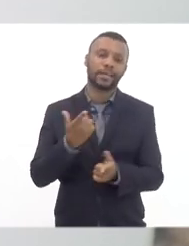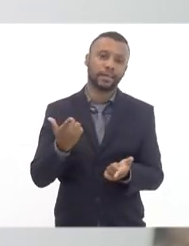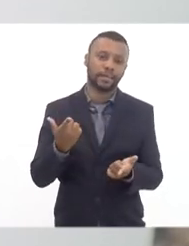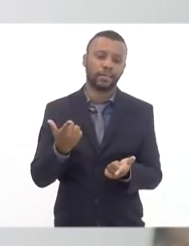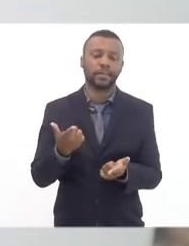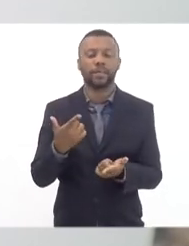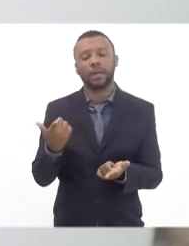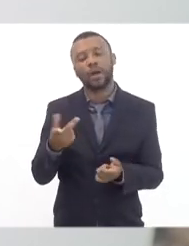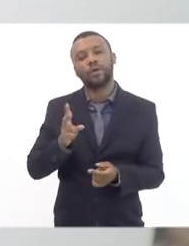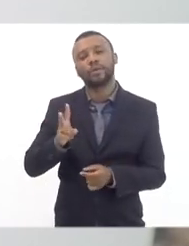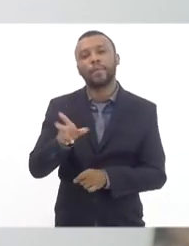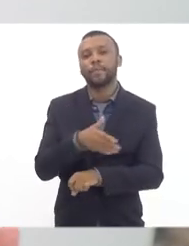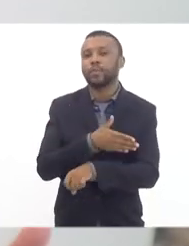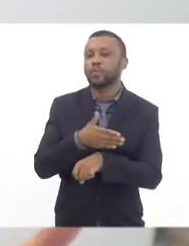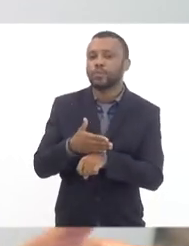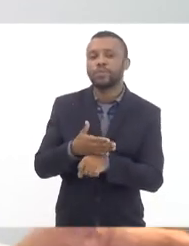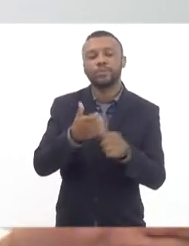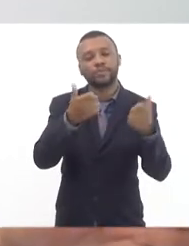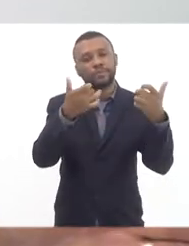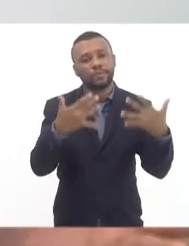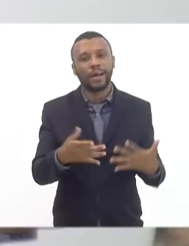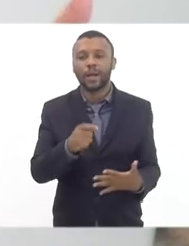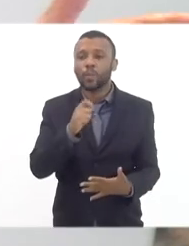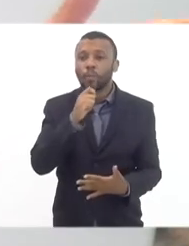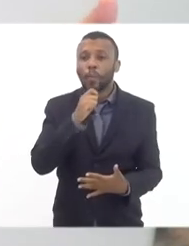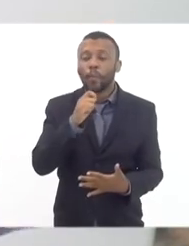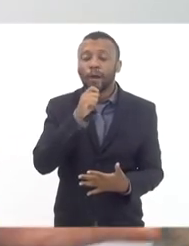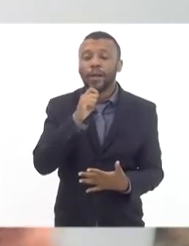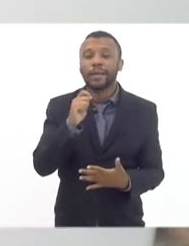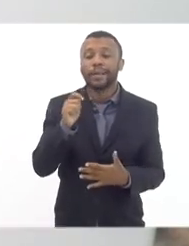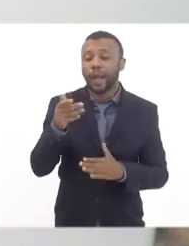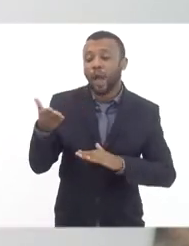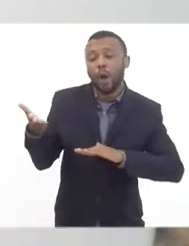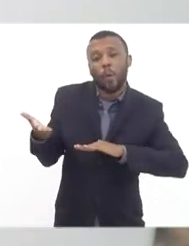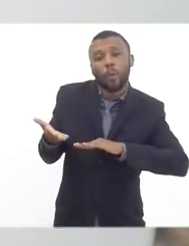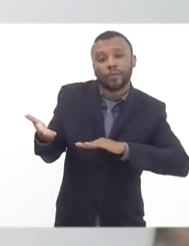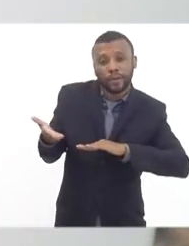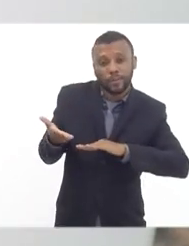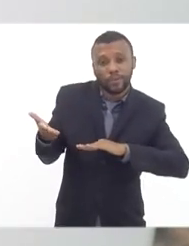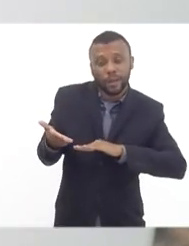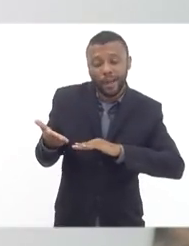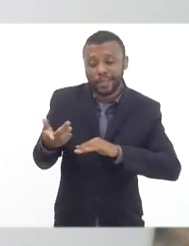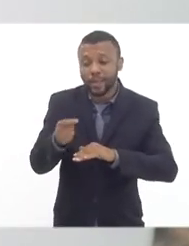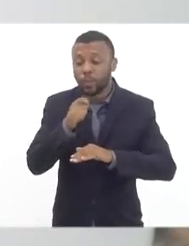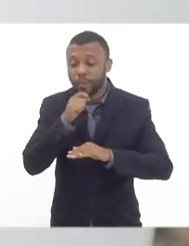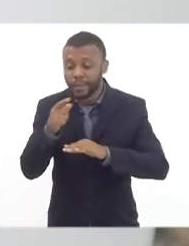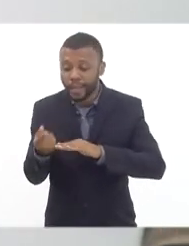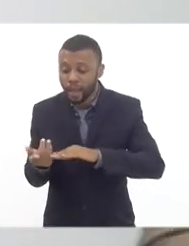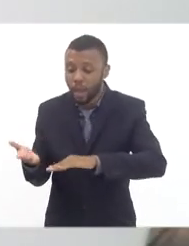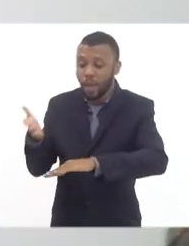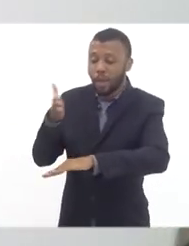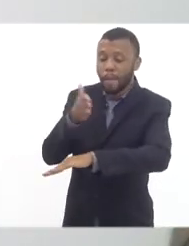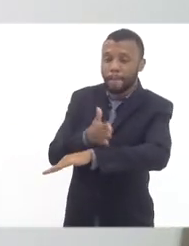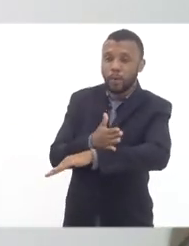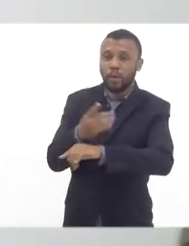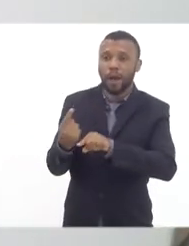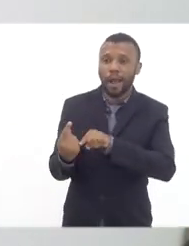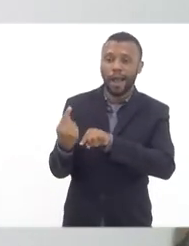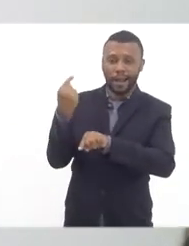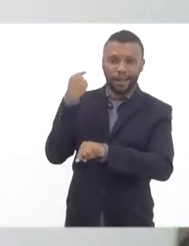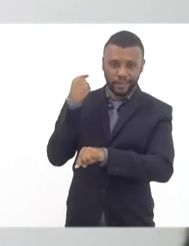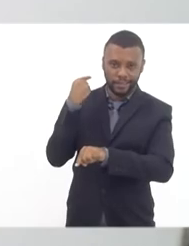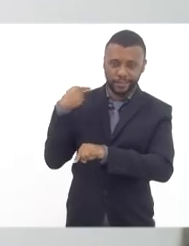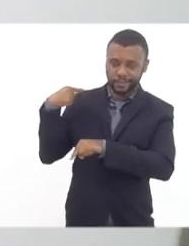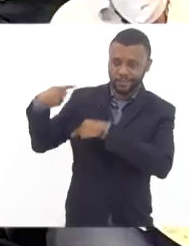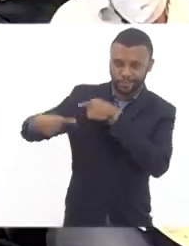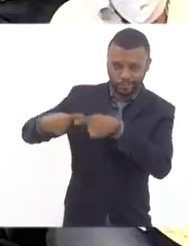costumo dizer, por exemplo, não existe contemporaneidade sem ancestralidade. Já começa por aí,